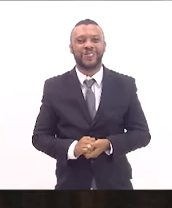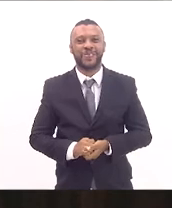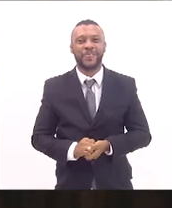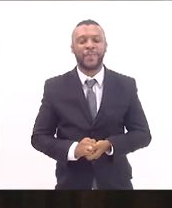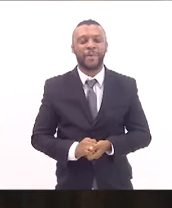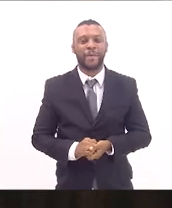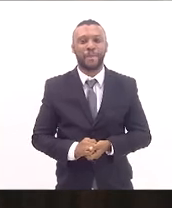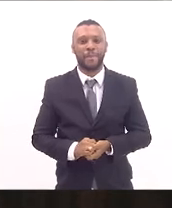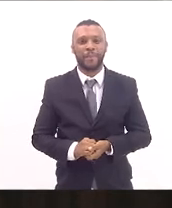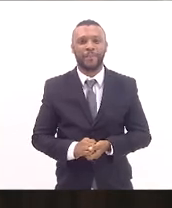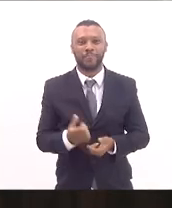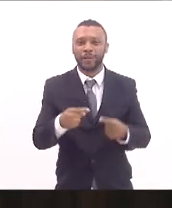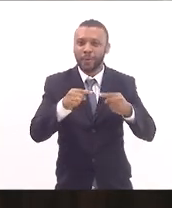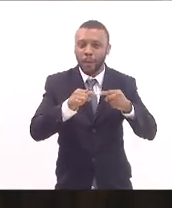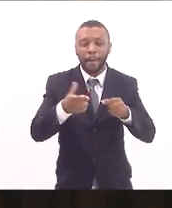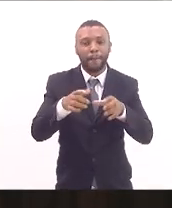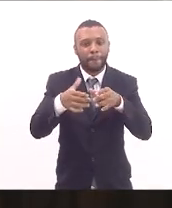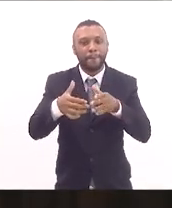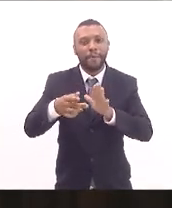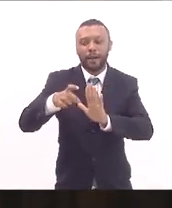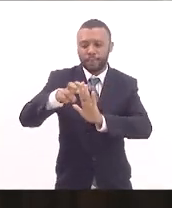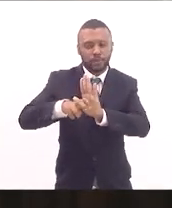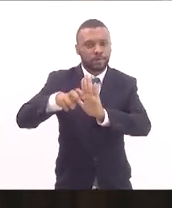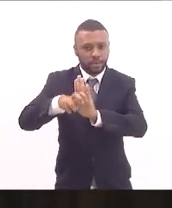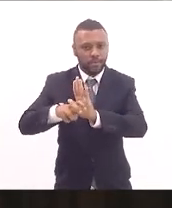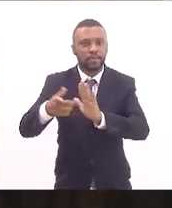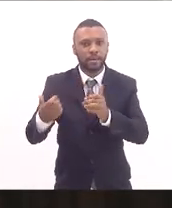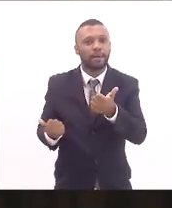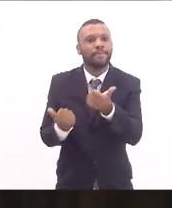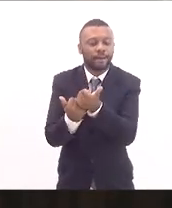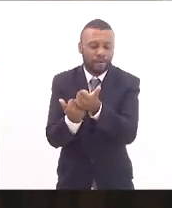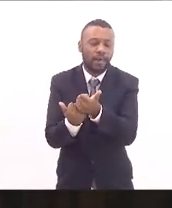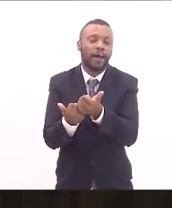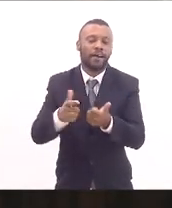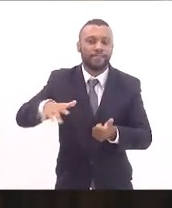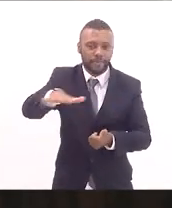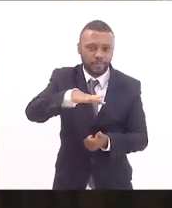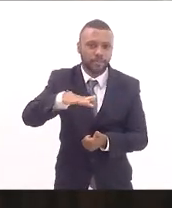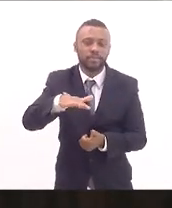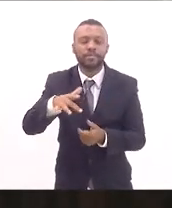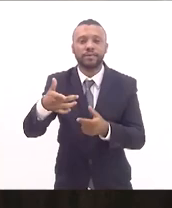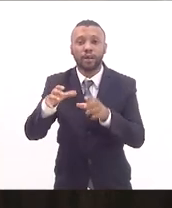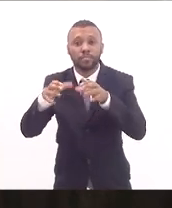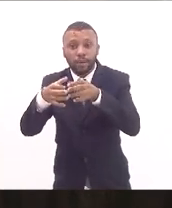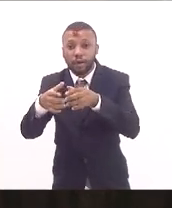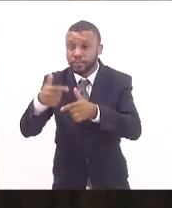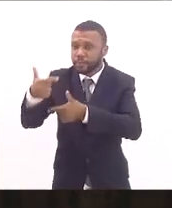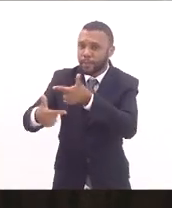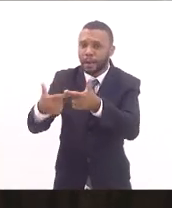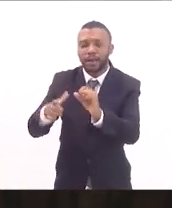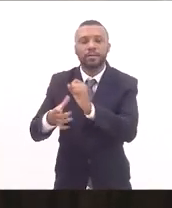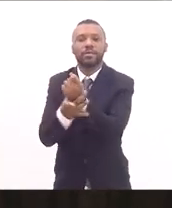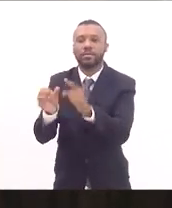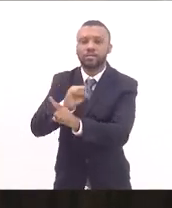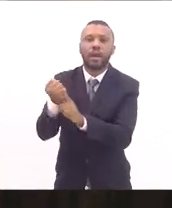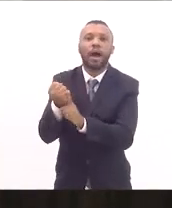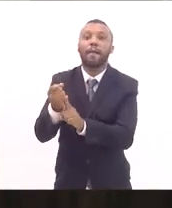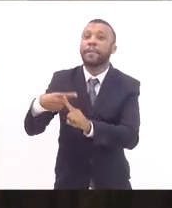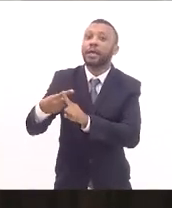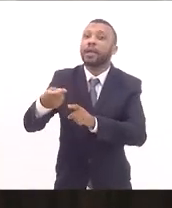concessão desse pela condicionalidades a pessoa com deficiência favorável trabalha social Seguridade Social favorável da economia